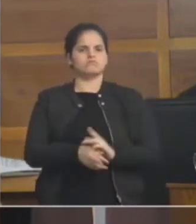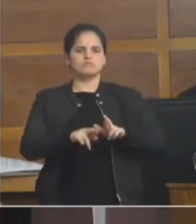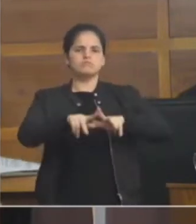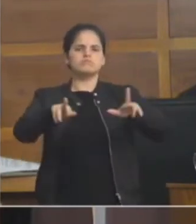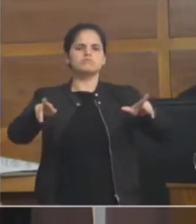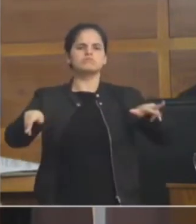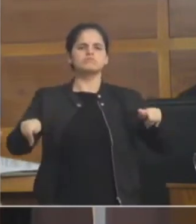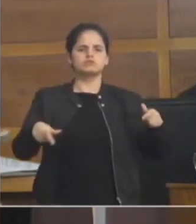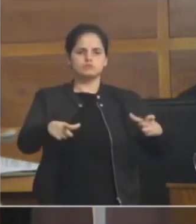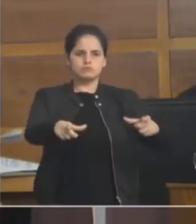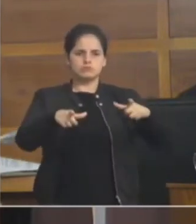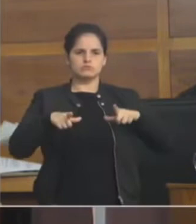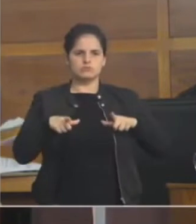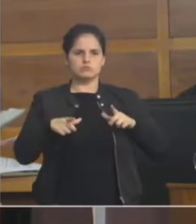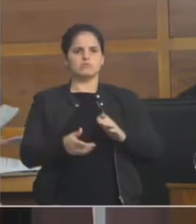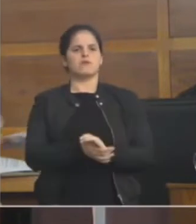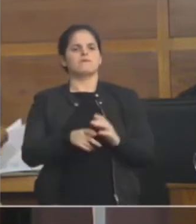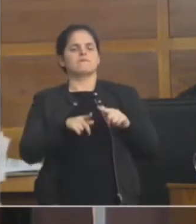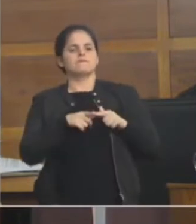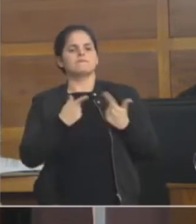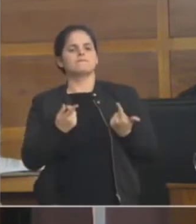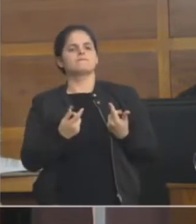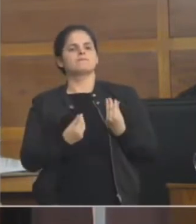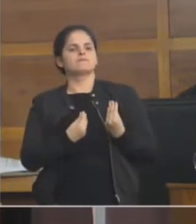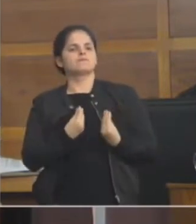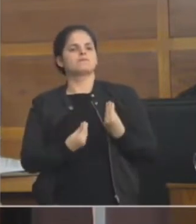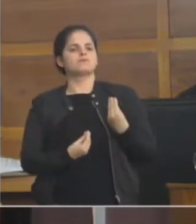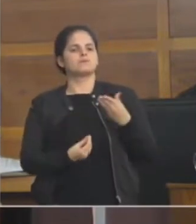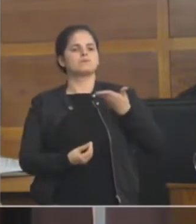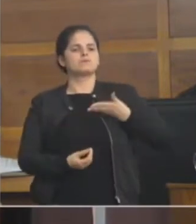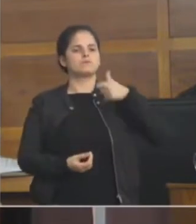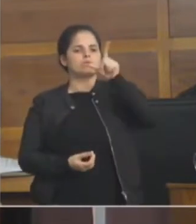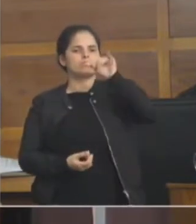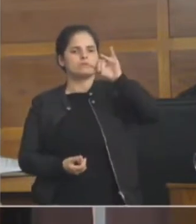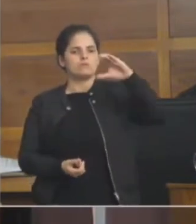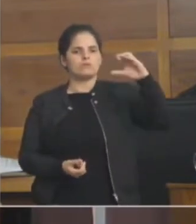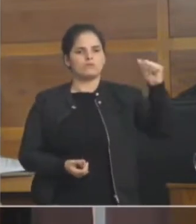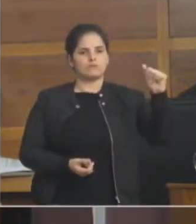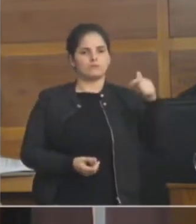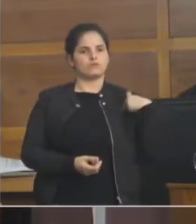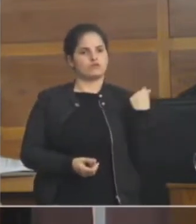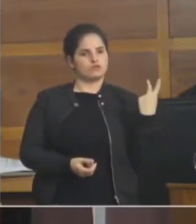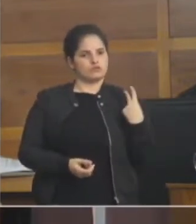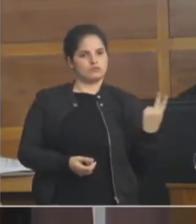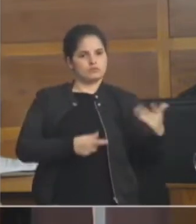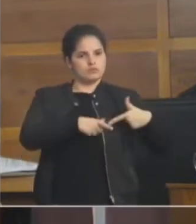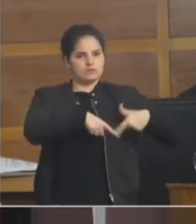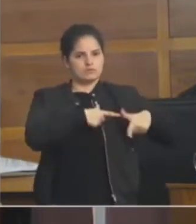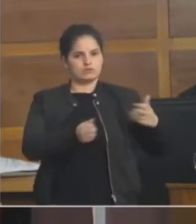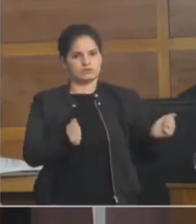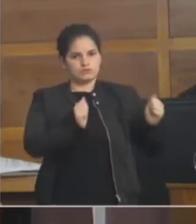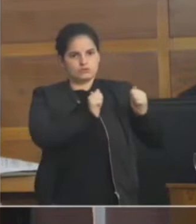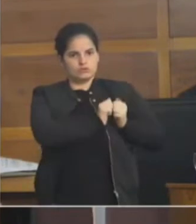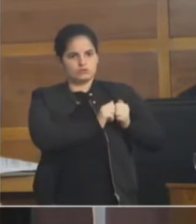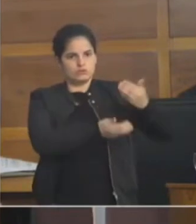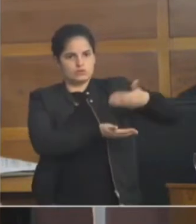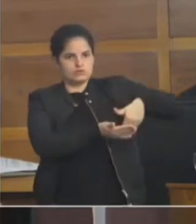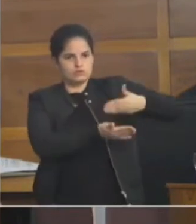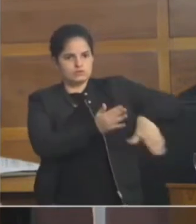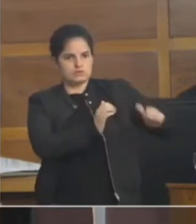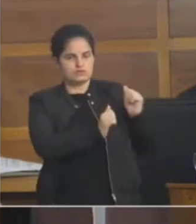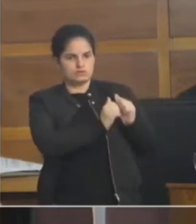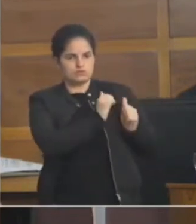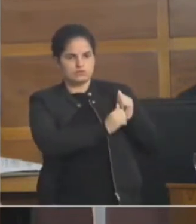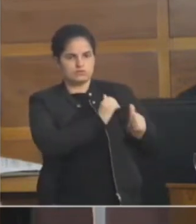mas como nosso amigo Lica onde nós podemos nós trabalhamos juntos na secretaria de esportes bem Fala